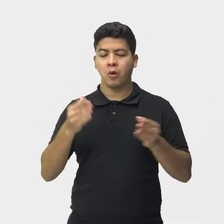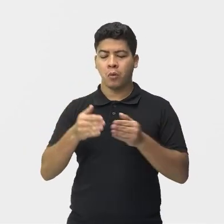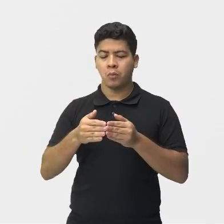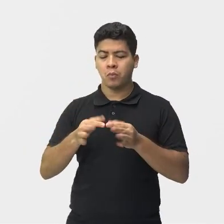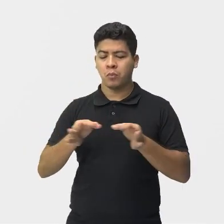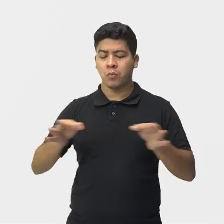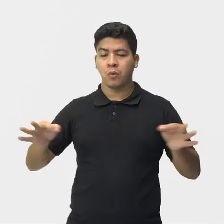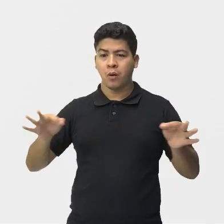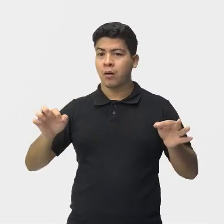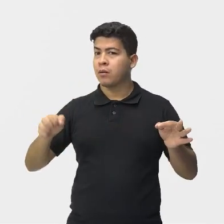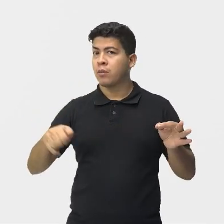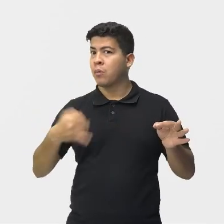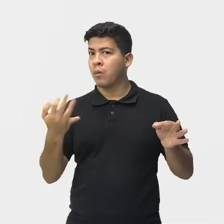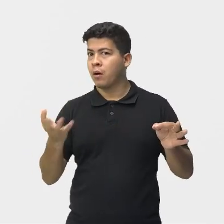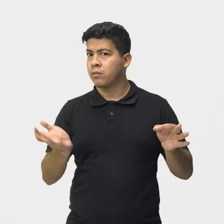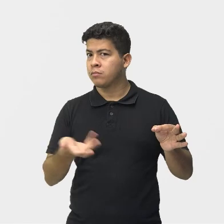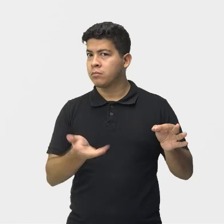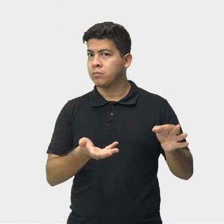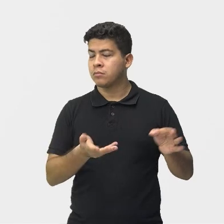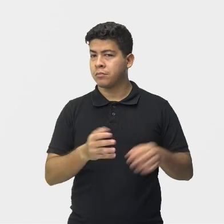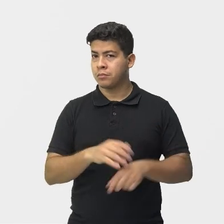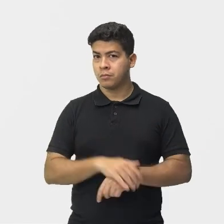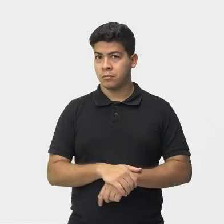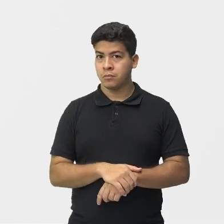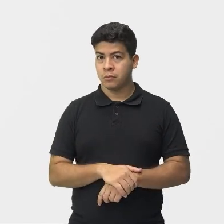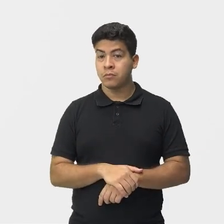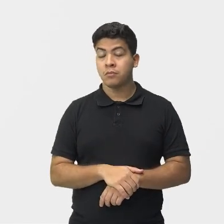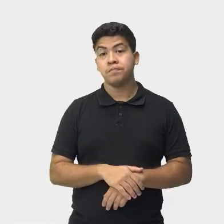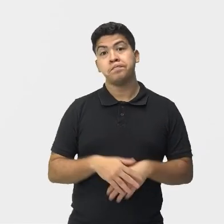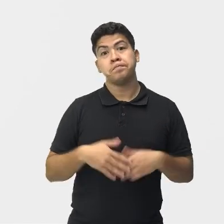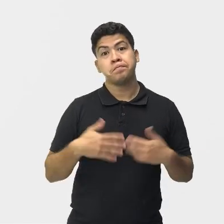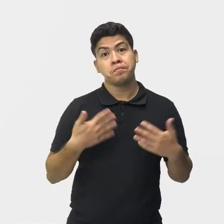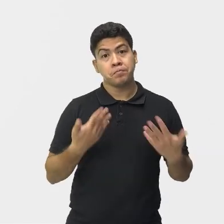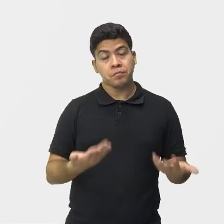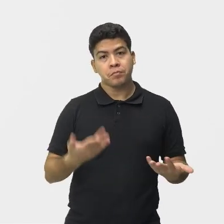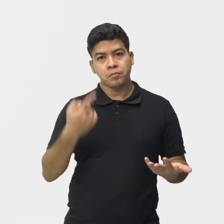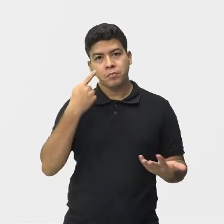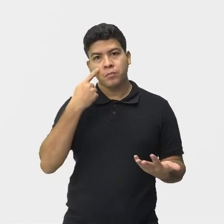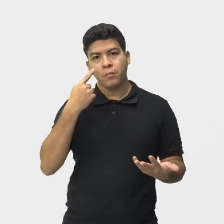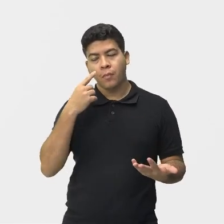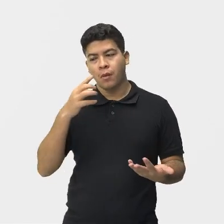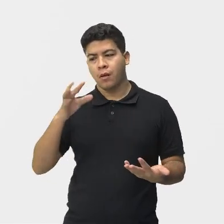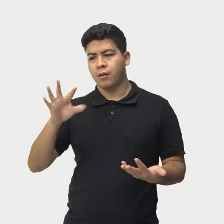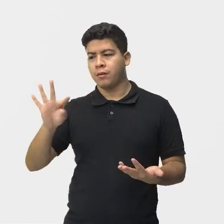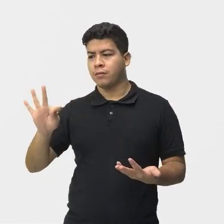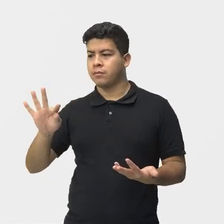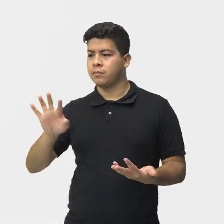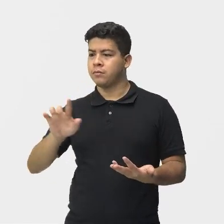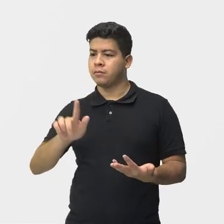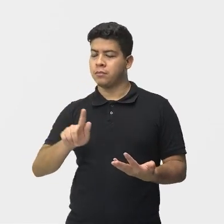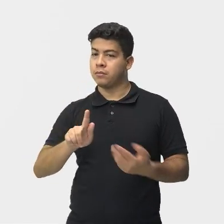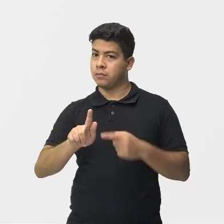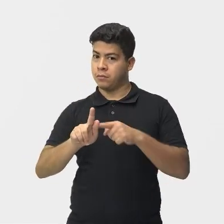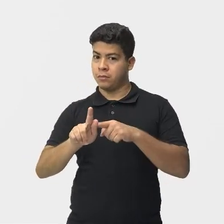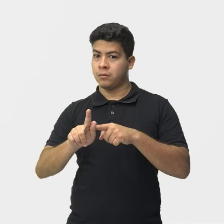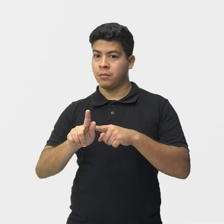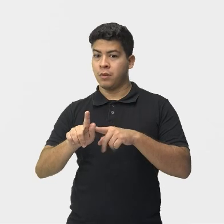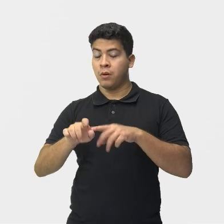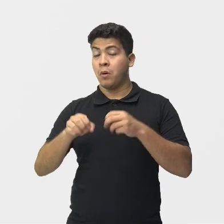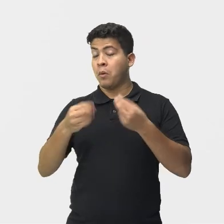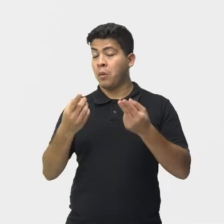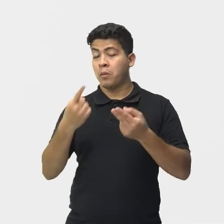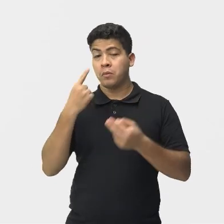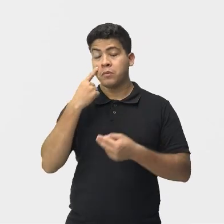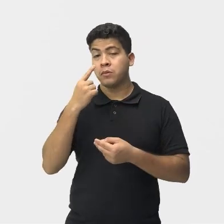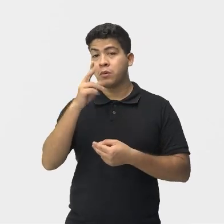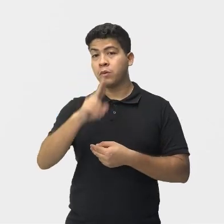aí a gente vai usar, claro, ou a gente usa aqui a propriedade, né, em que a tangente desse ângulo aqui é o valor da aceleração, ou